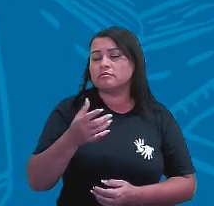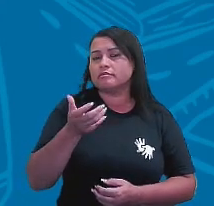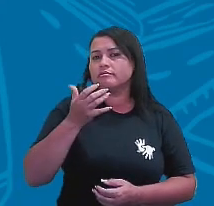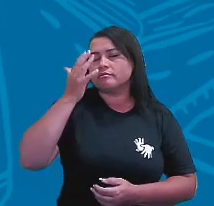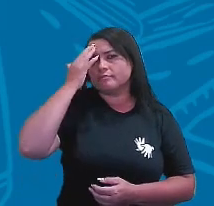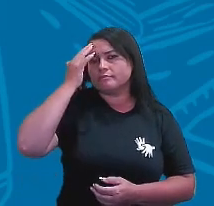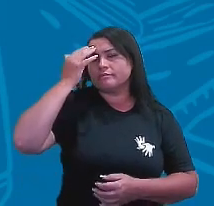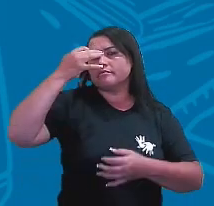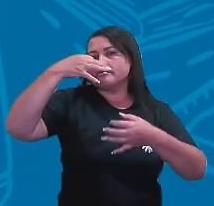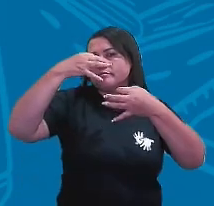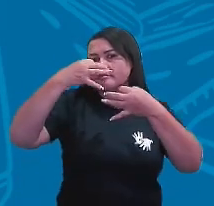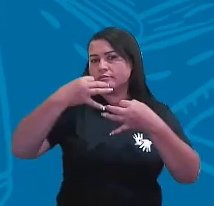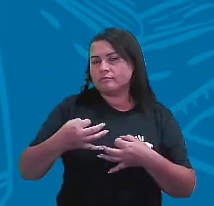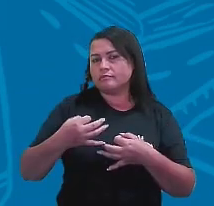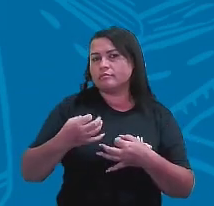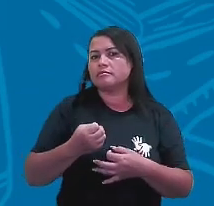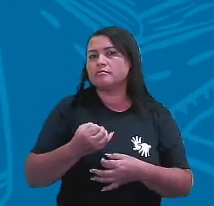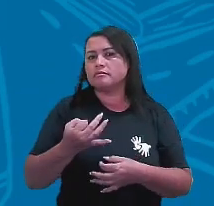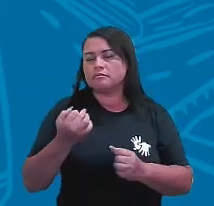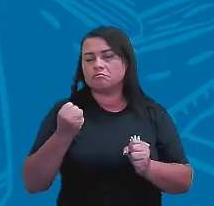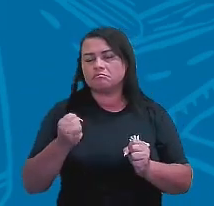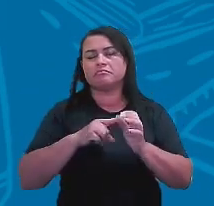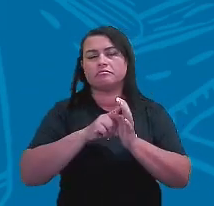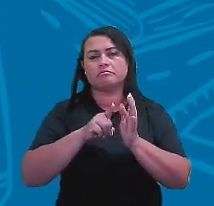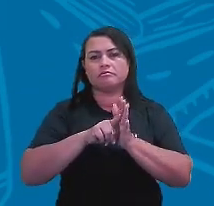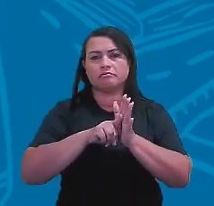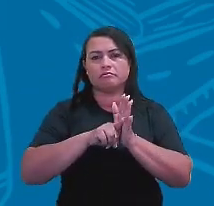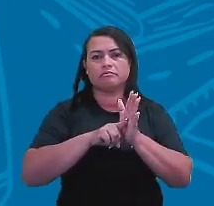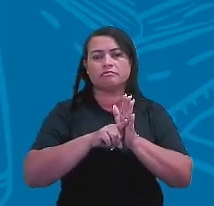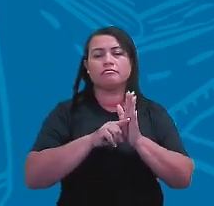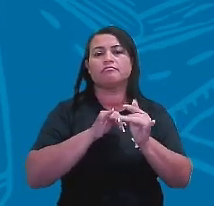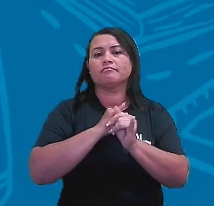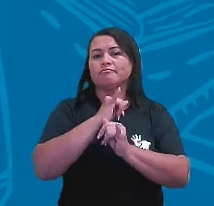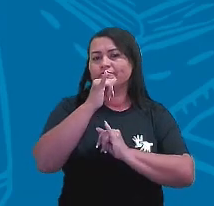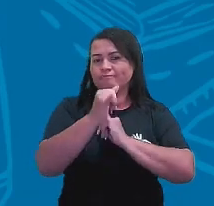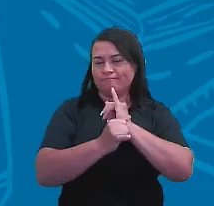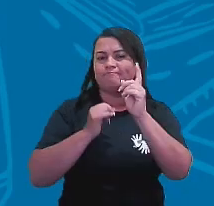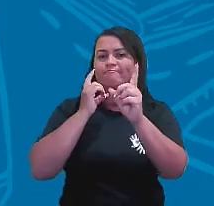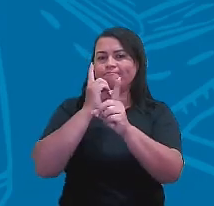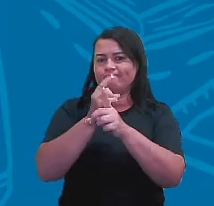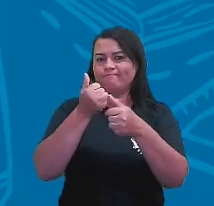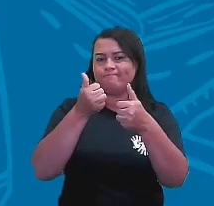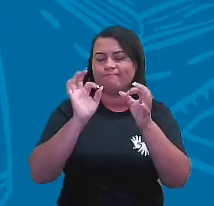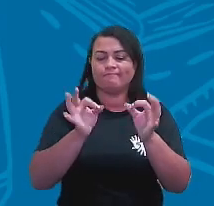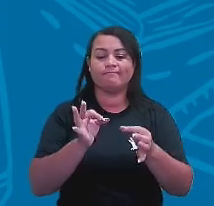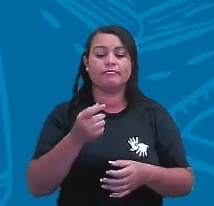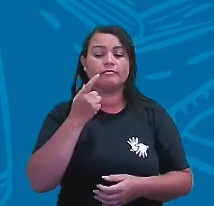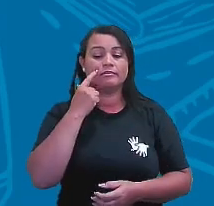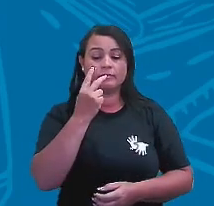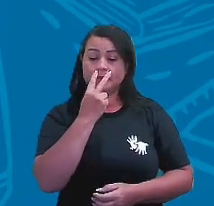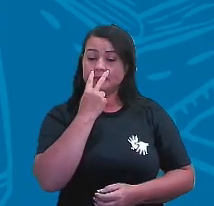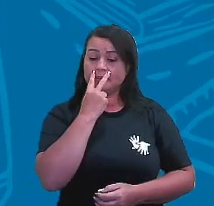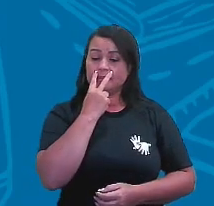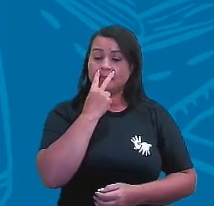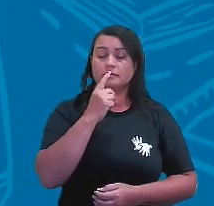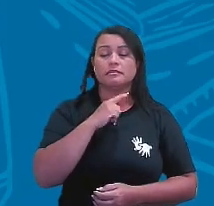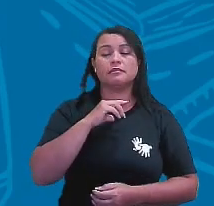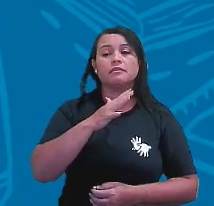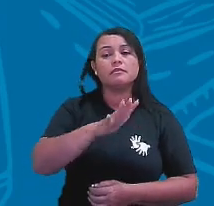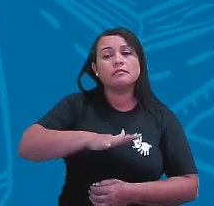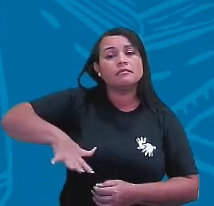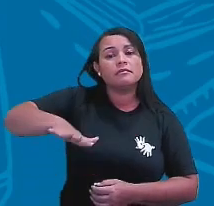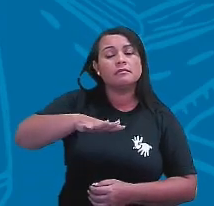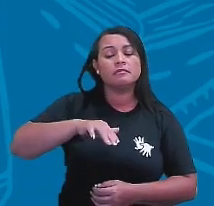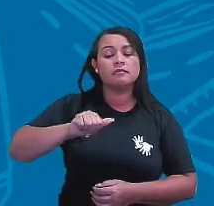saber exatamente esse valor, podem pesquisar aí na internet que vocês vão encontrar. Vitória de Santo Antão, área de